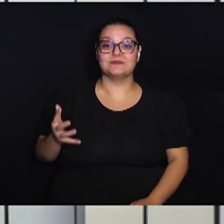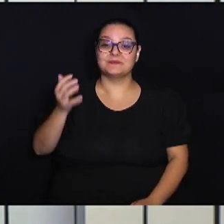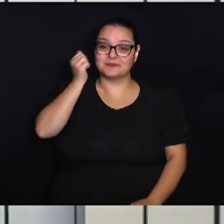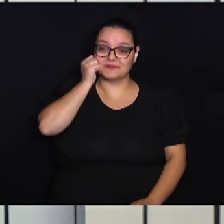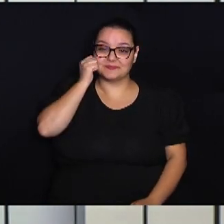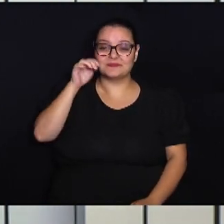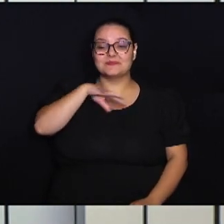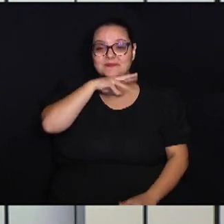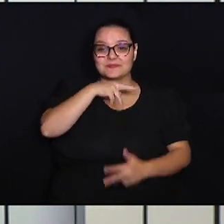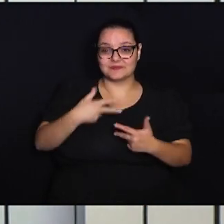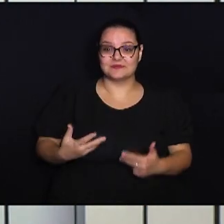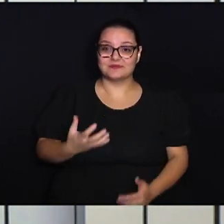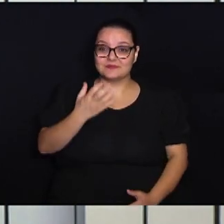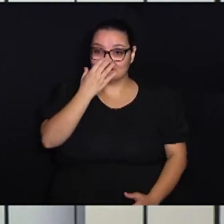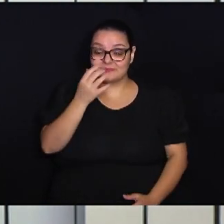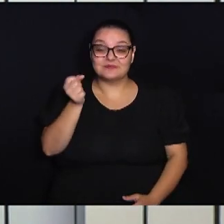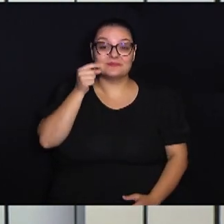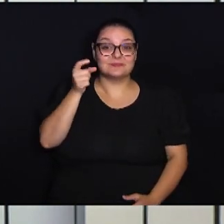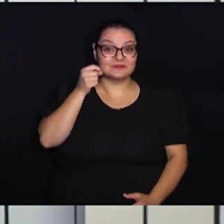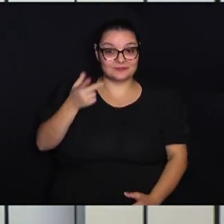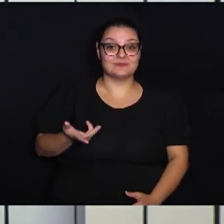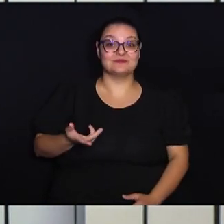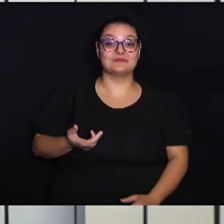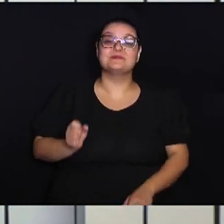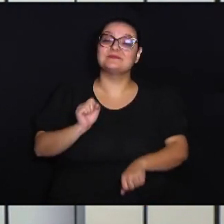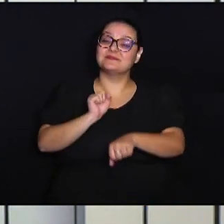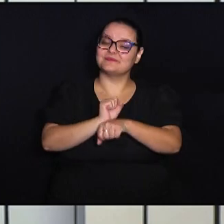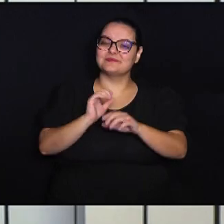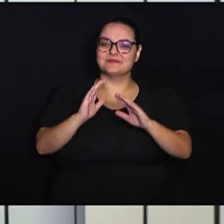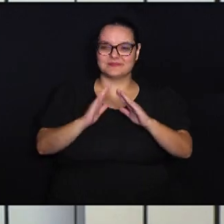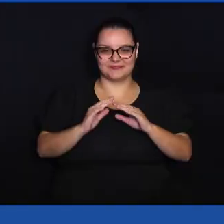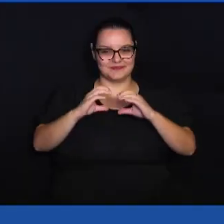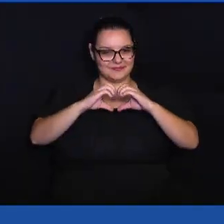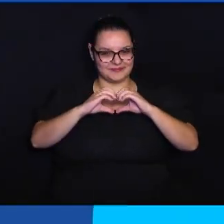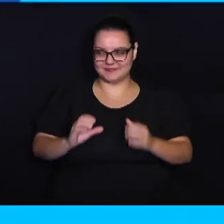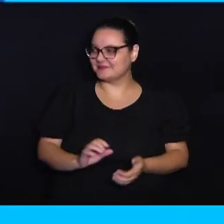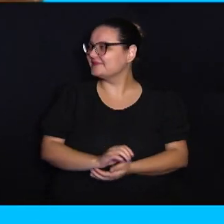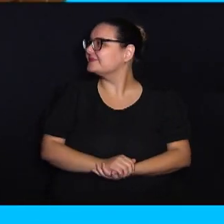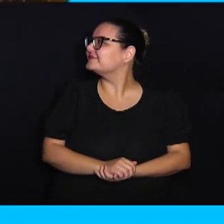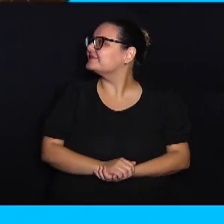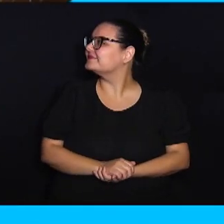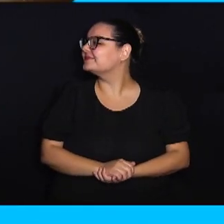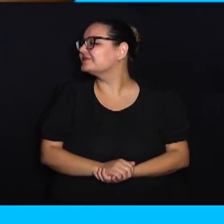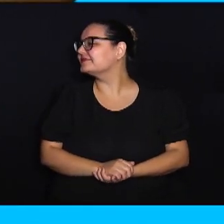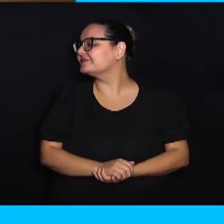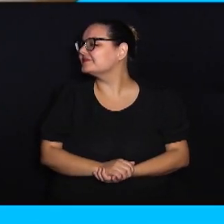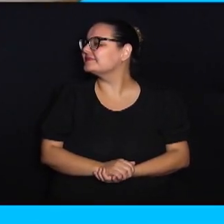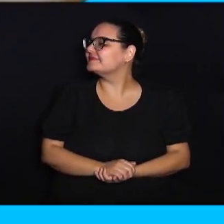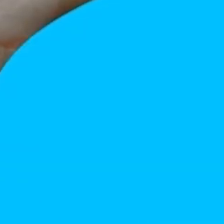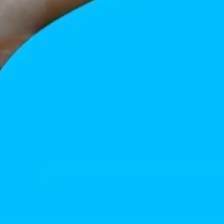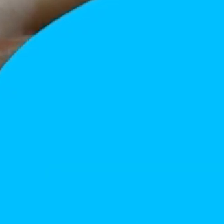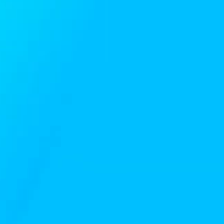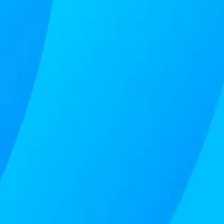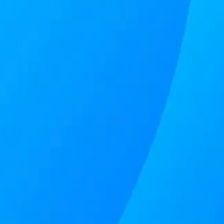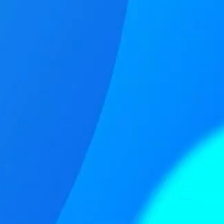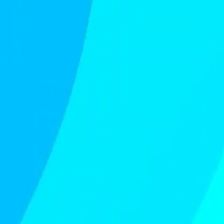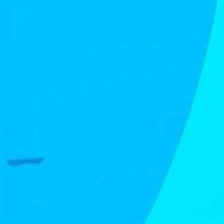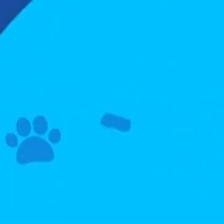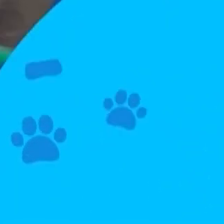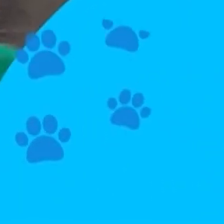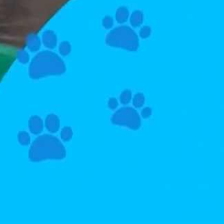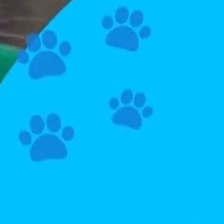genuinamente nacional. Então, o dólar afeta desde o pão até, por exemplo, o índice Bovespa. Por